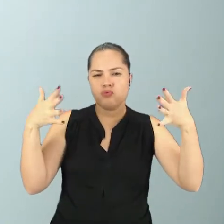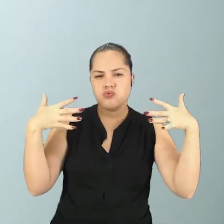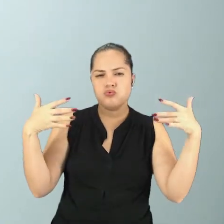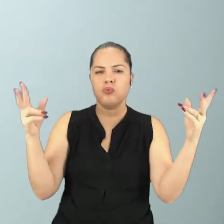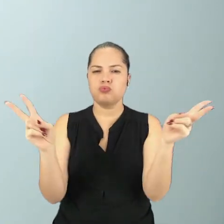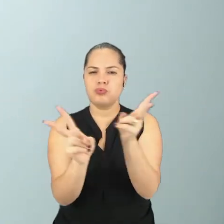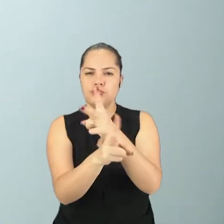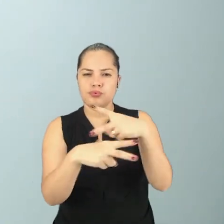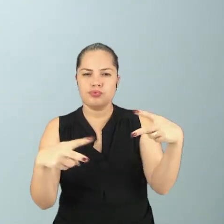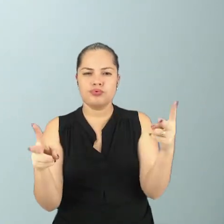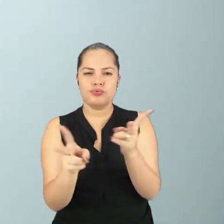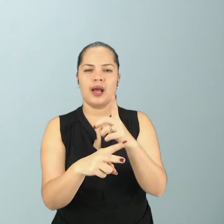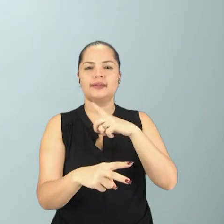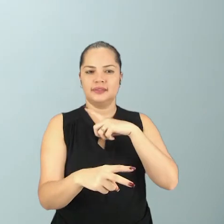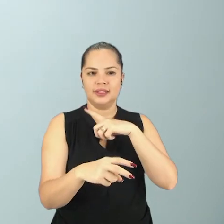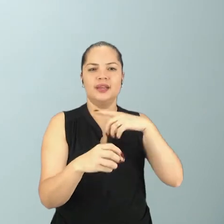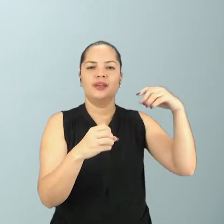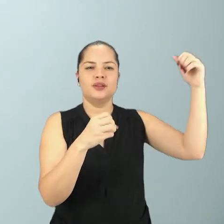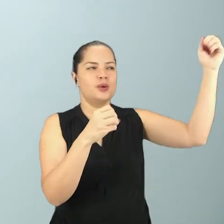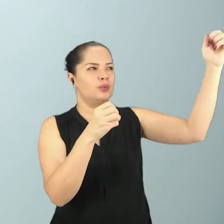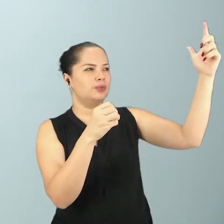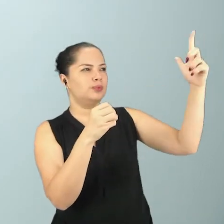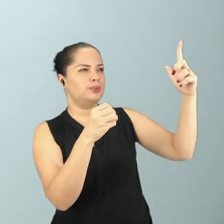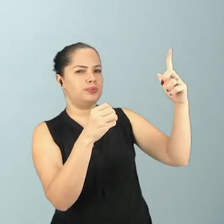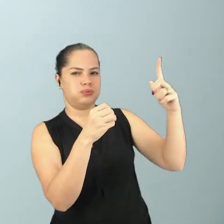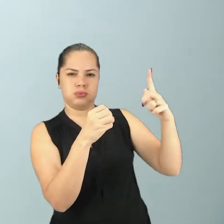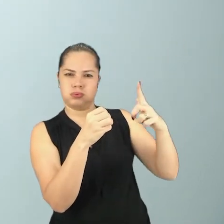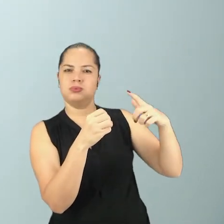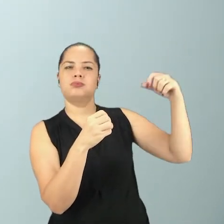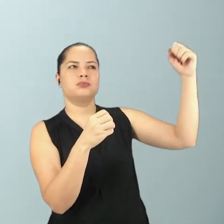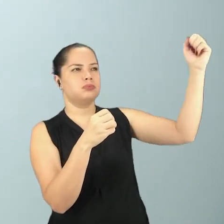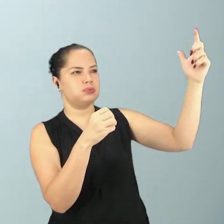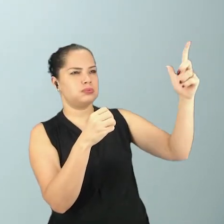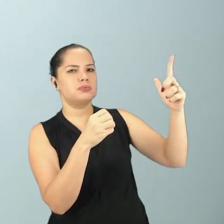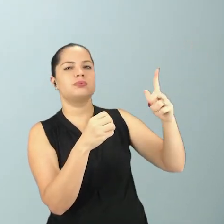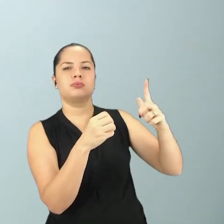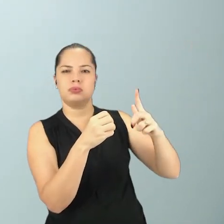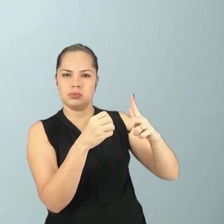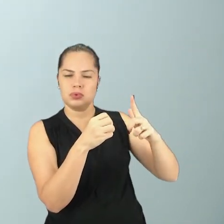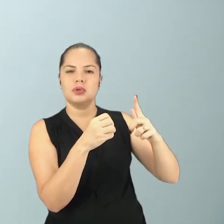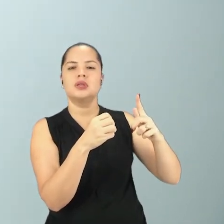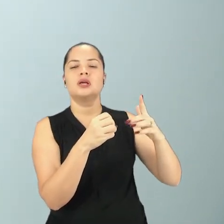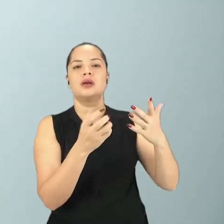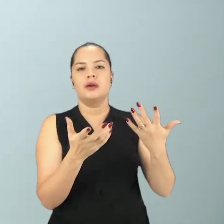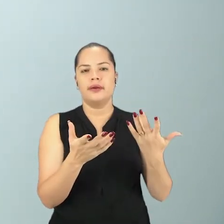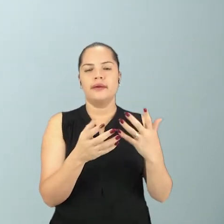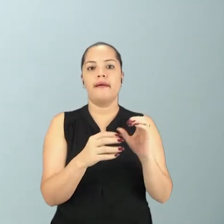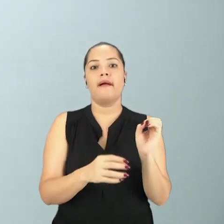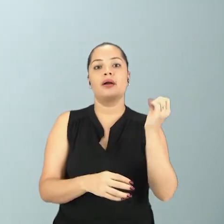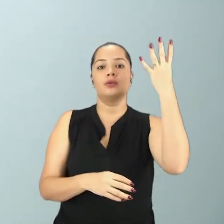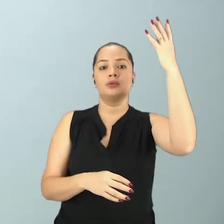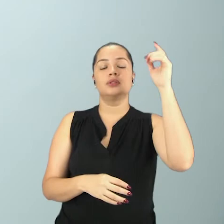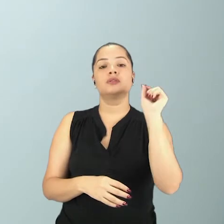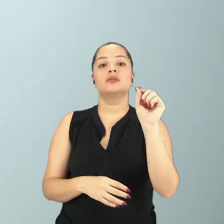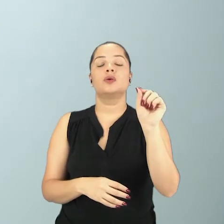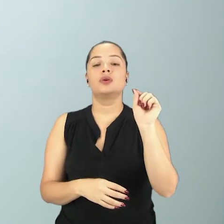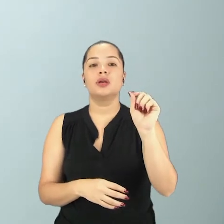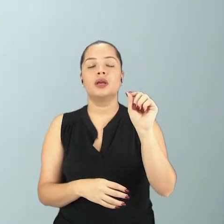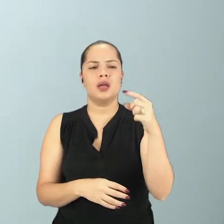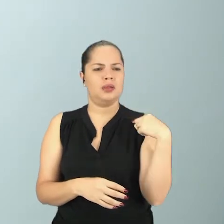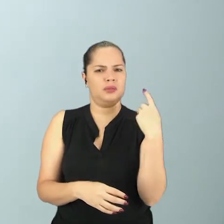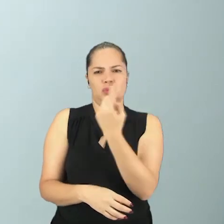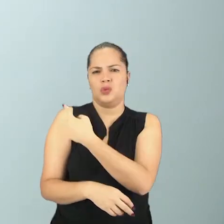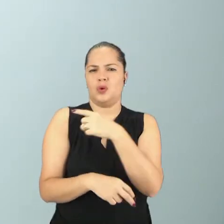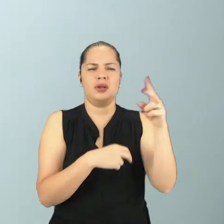do Sol, tá? E essa energia em abundância, ela vai ocasionar que nós não